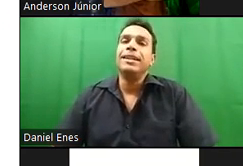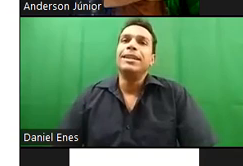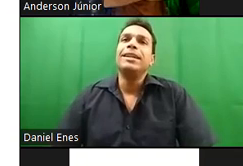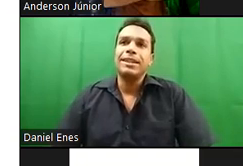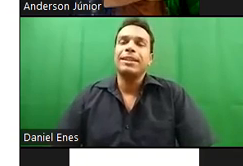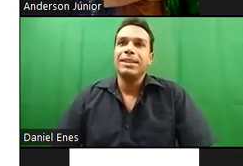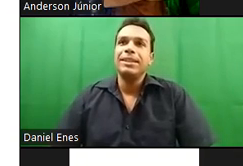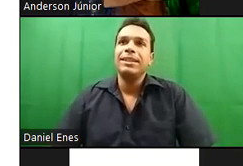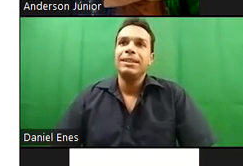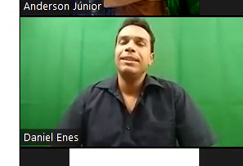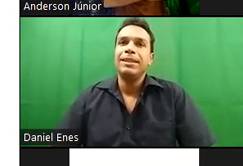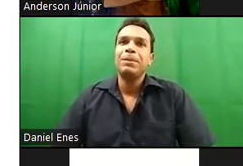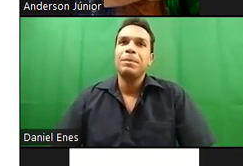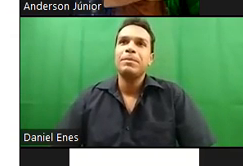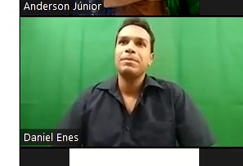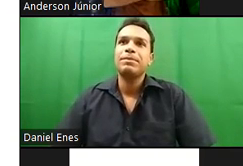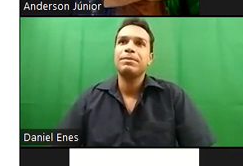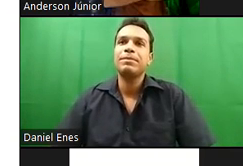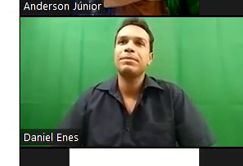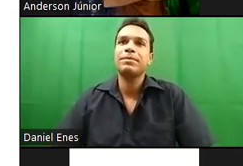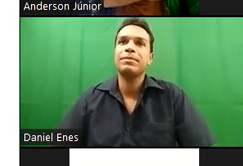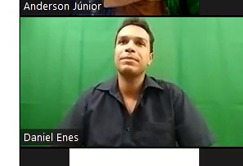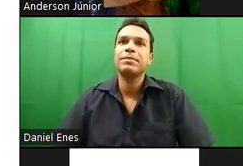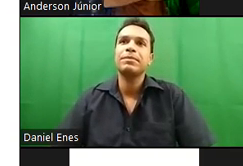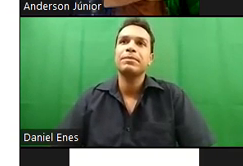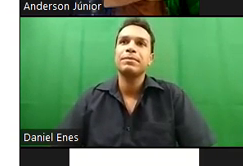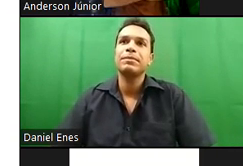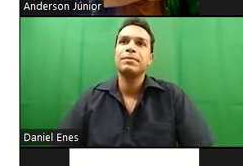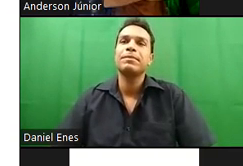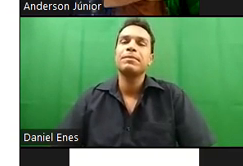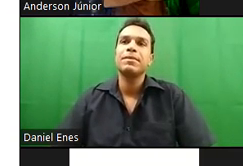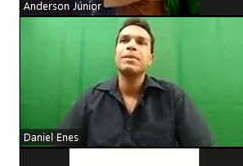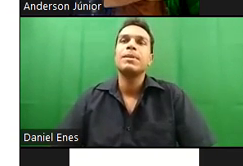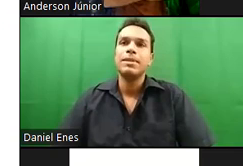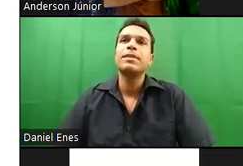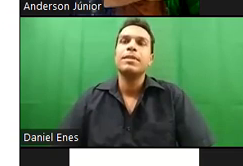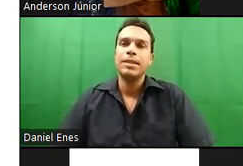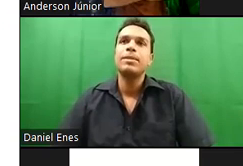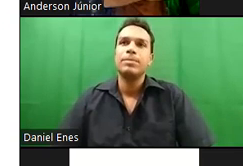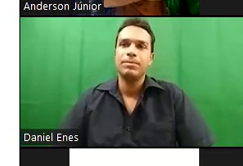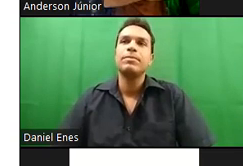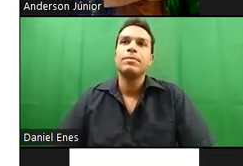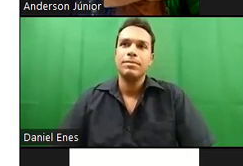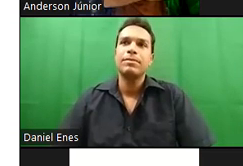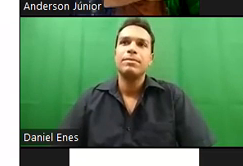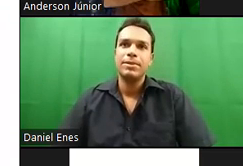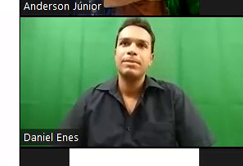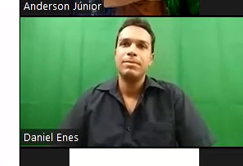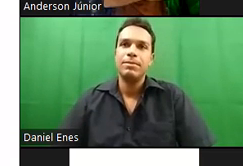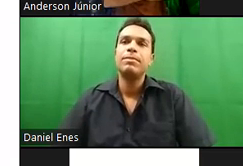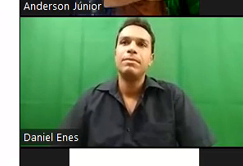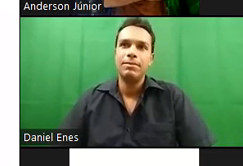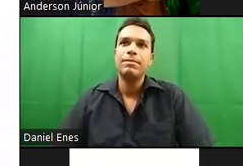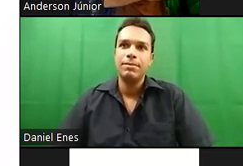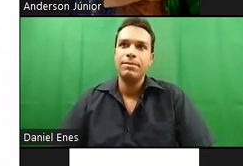maioria ficou surda muito pequeno, né? Muito criança, não conseguiu nem aprender direito a falar e já ficou